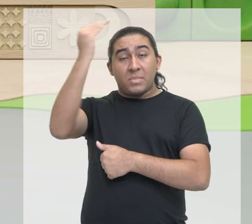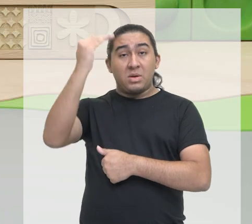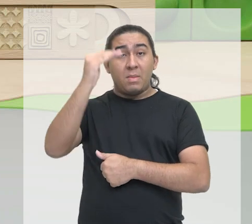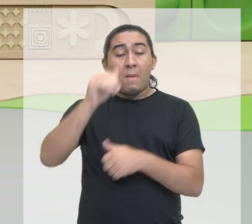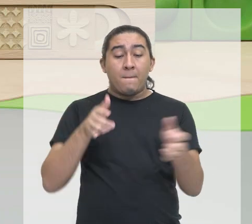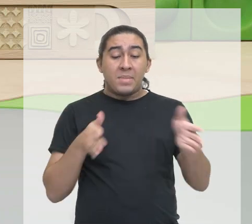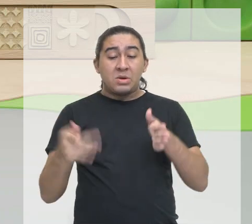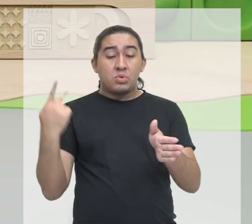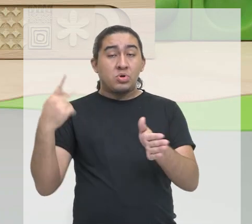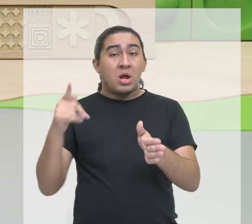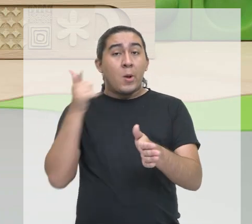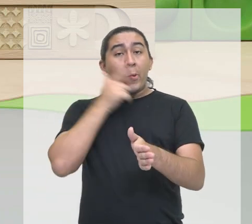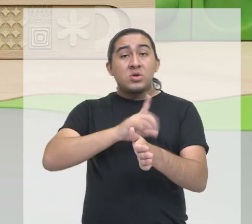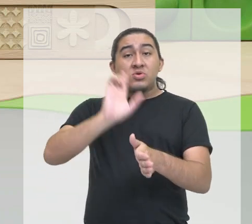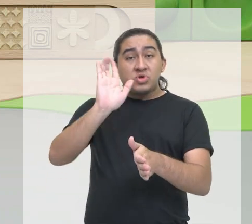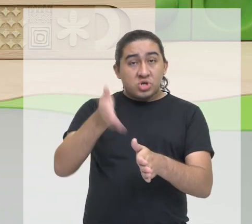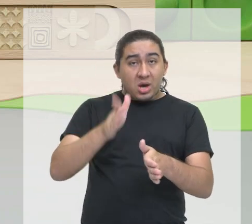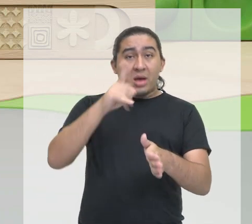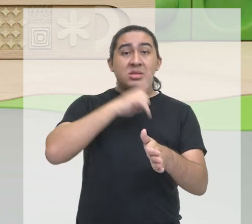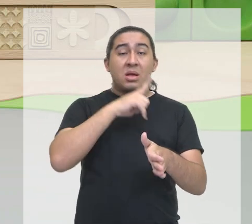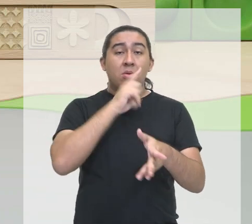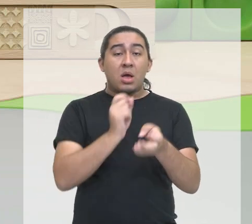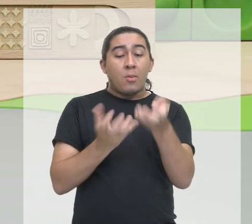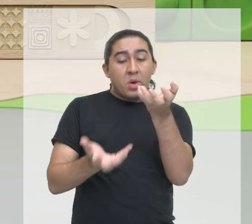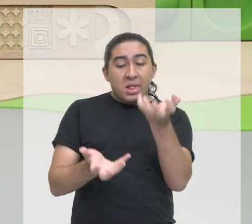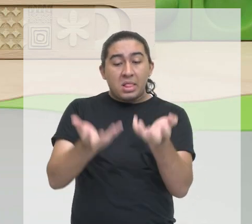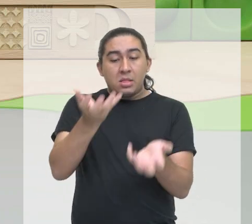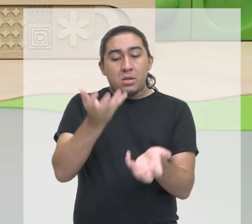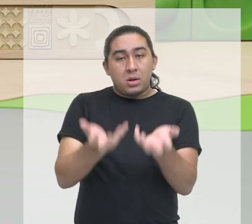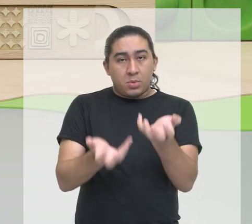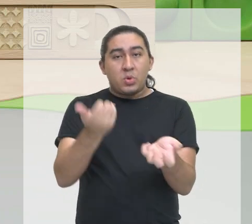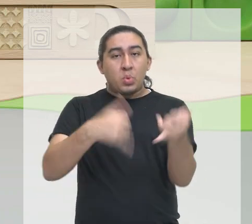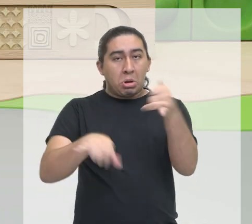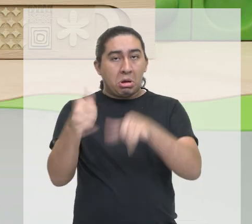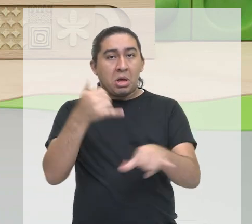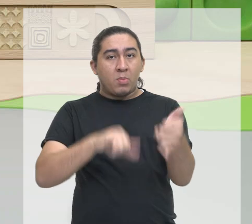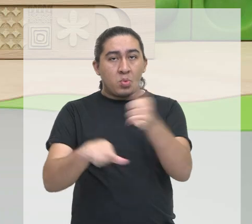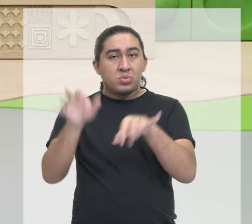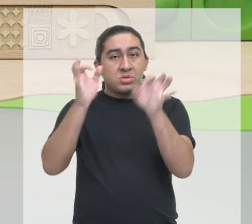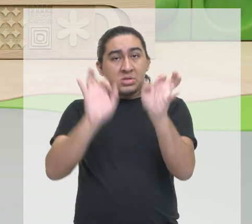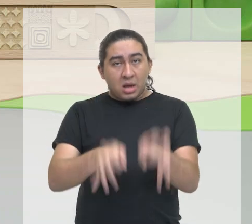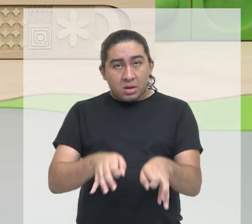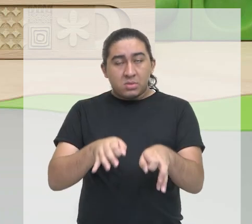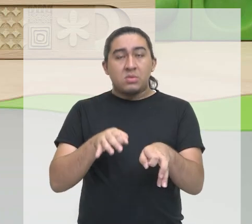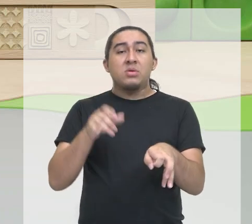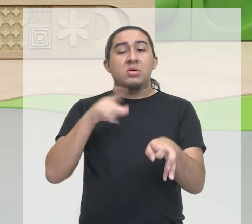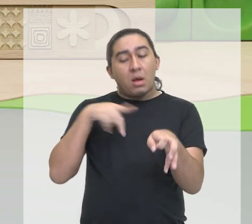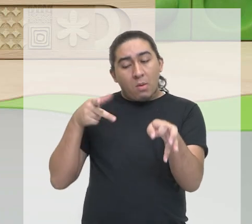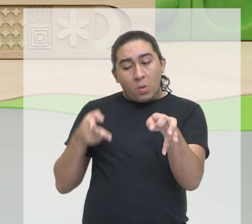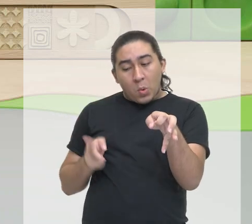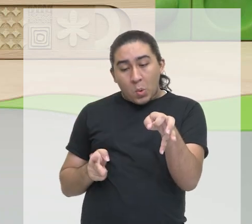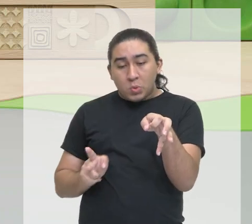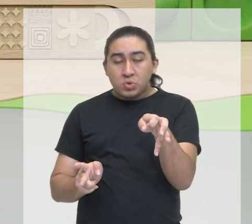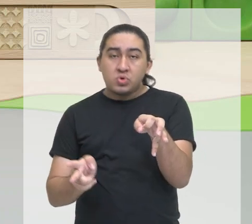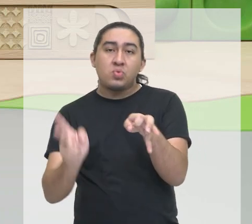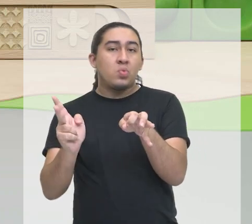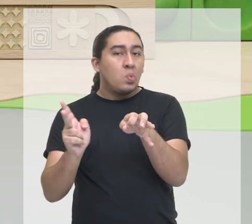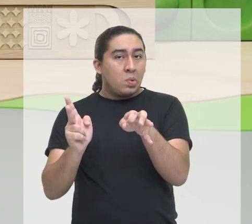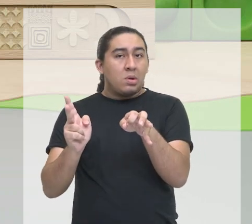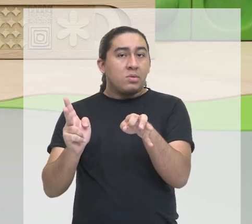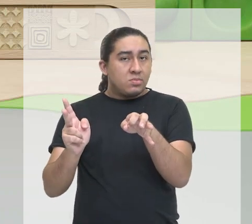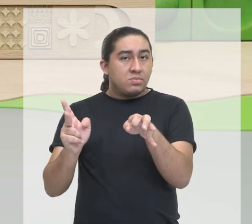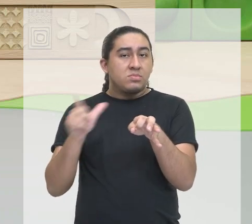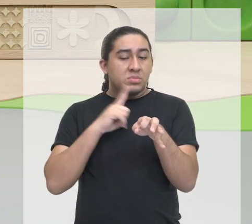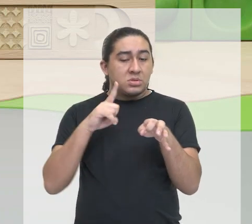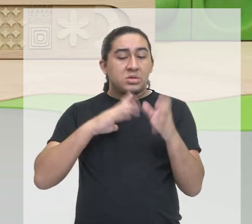ela conseguiu uma estabilidade que permite que ela dure uma quantidade muito grande de